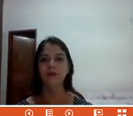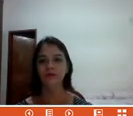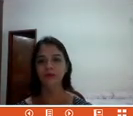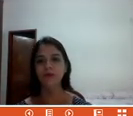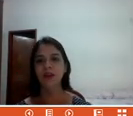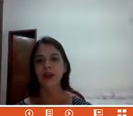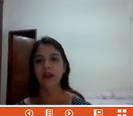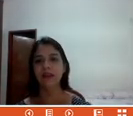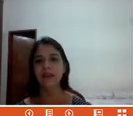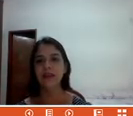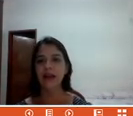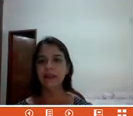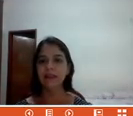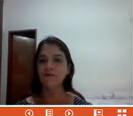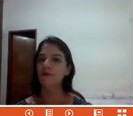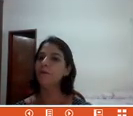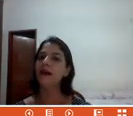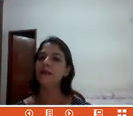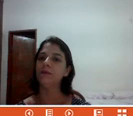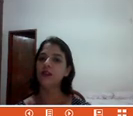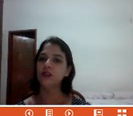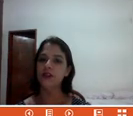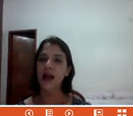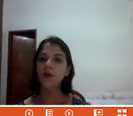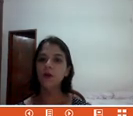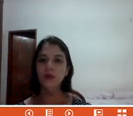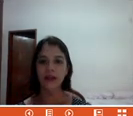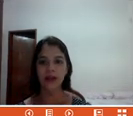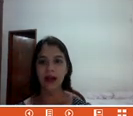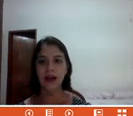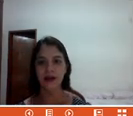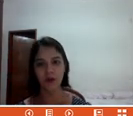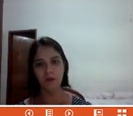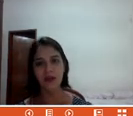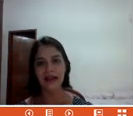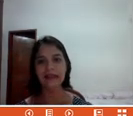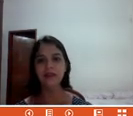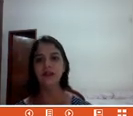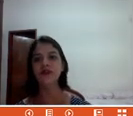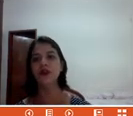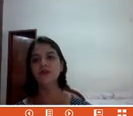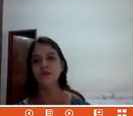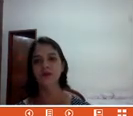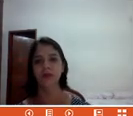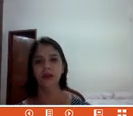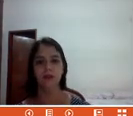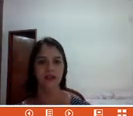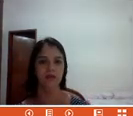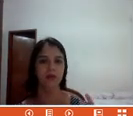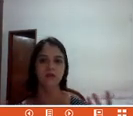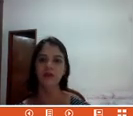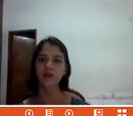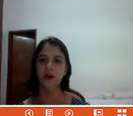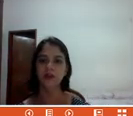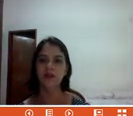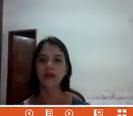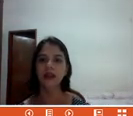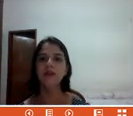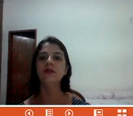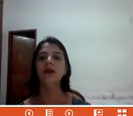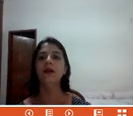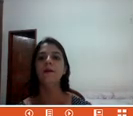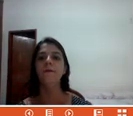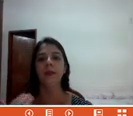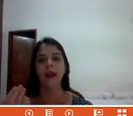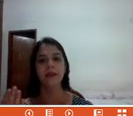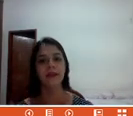de aula. Esses sinais eles são formados a partir da combinação, né, do nosso movimento das mãos, dos nossos